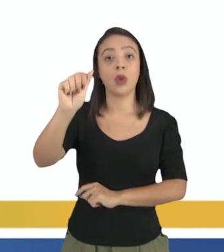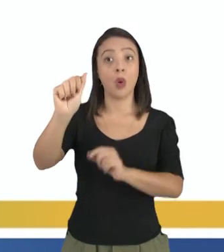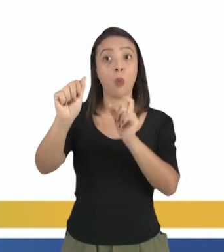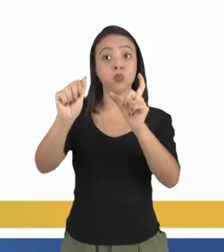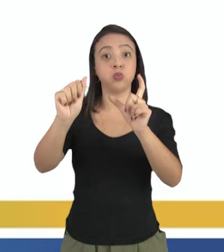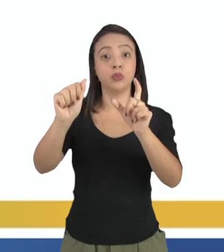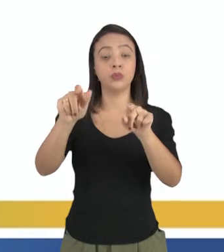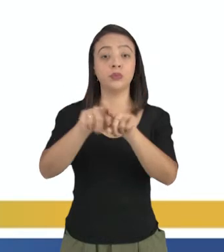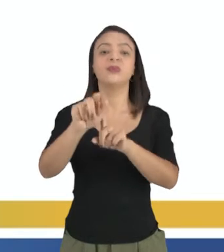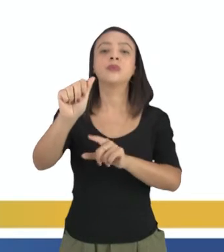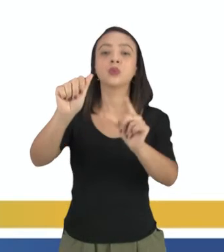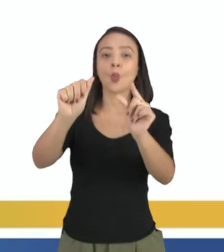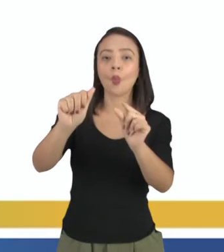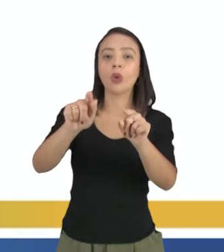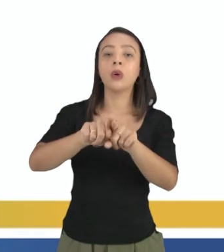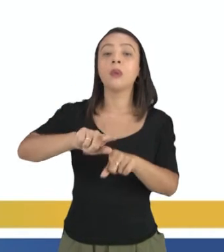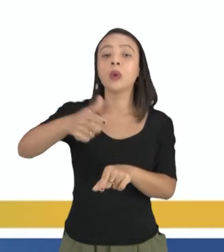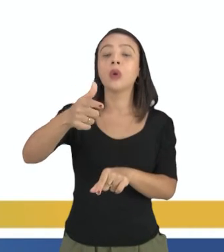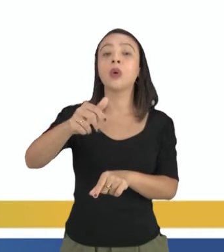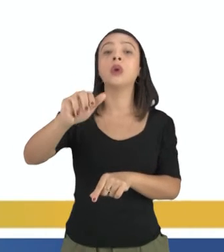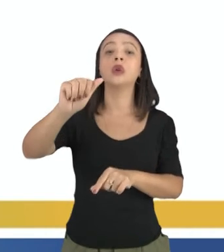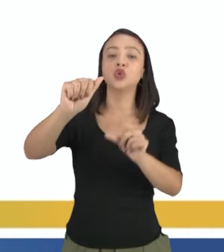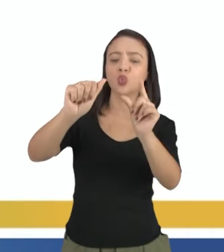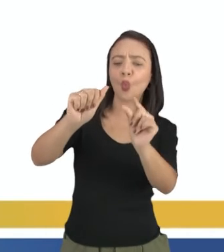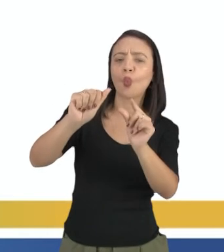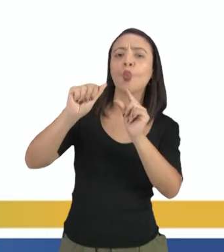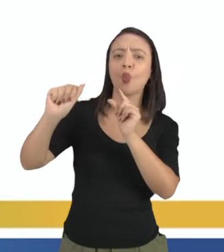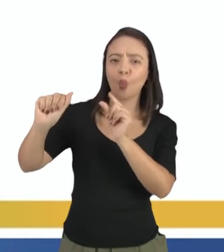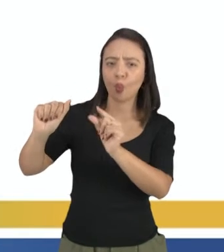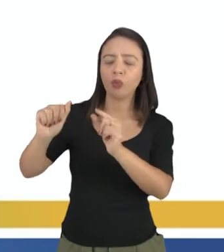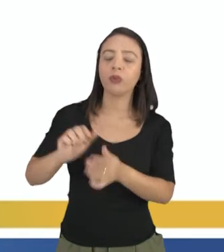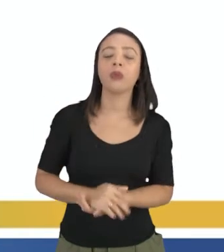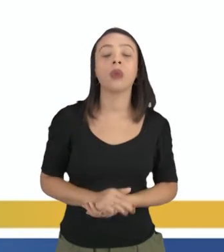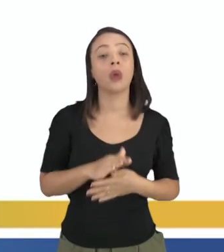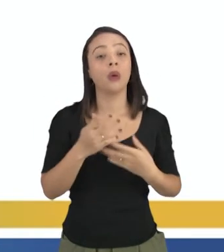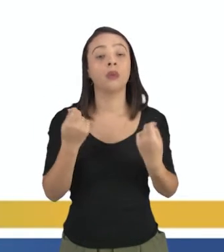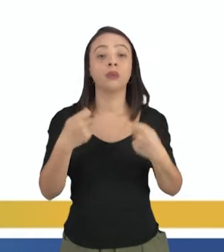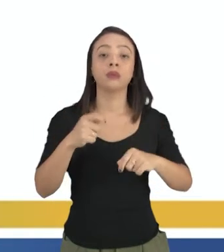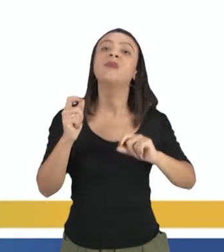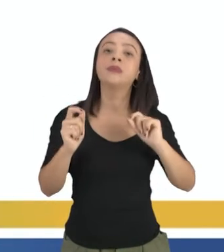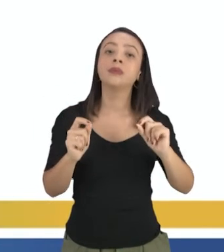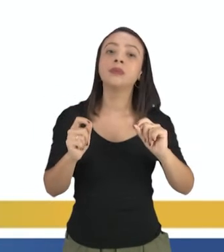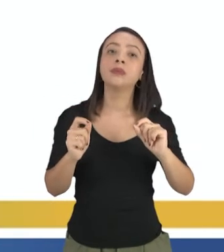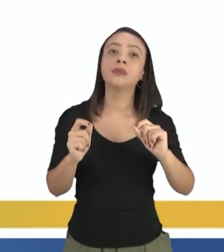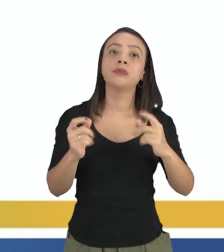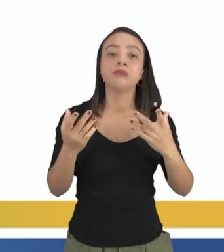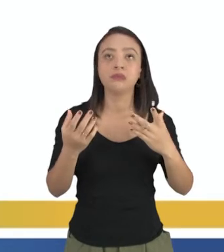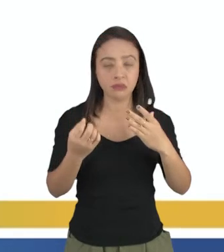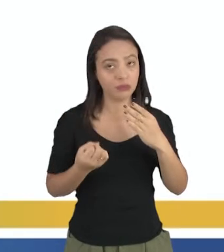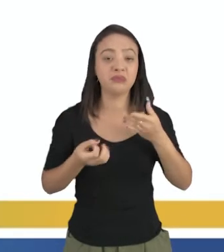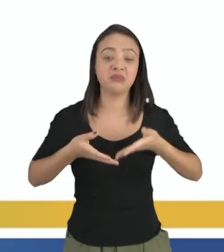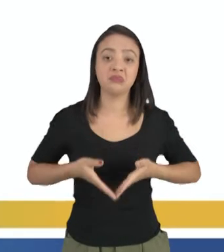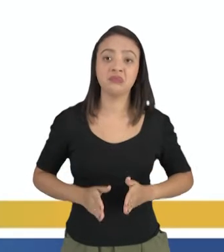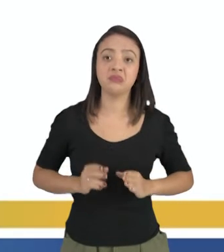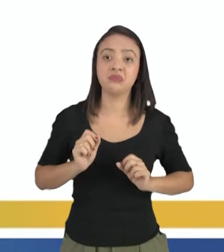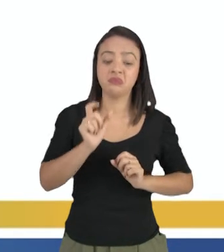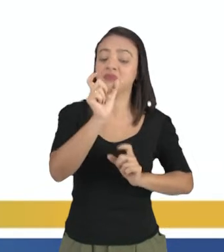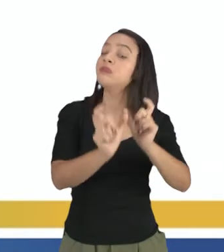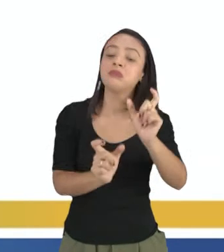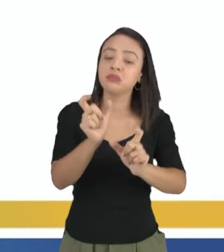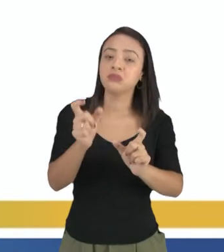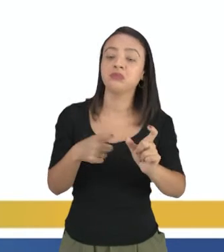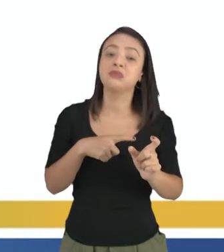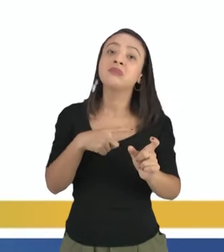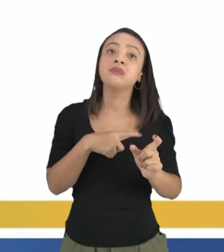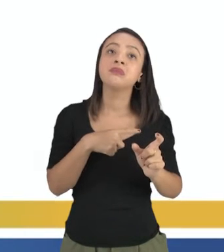Azão-azinho, outro indivíduo heterozigoto e azinho-azinho. Então, seria a chance de nascer indivíduos que têm o